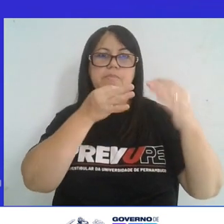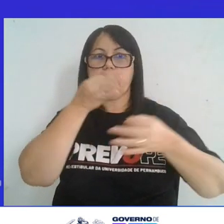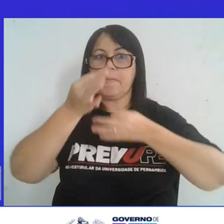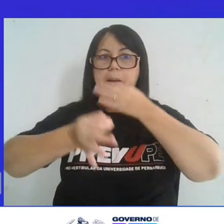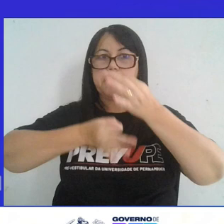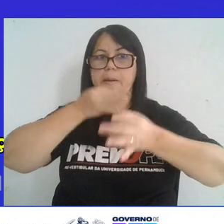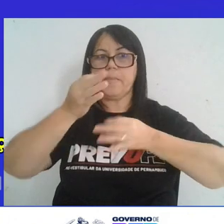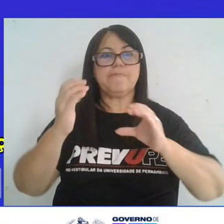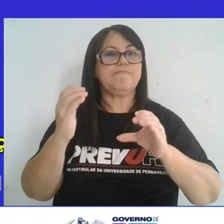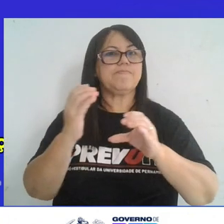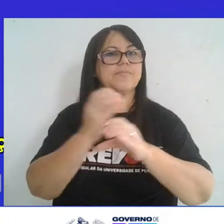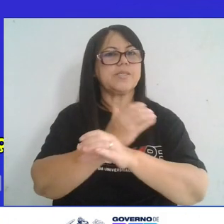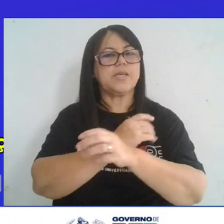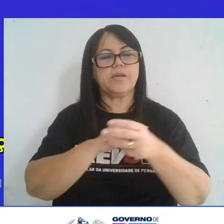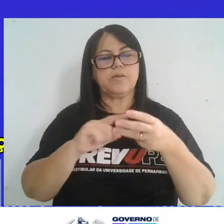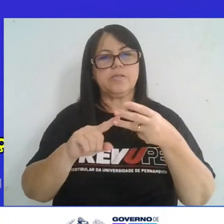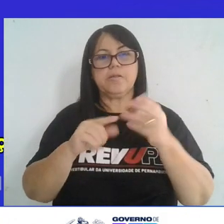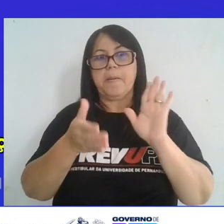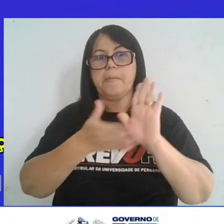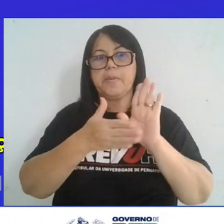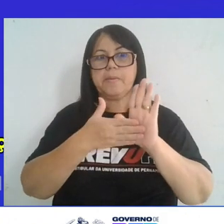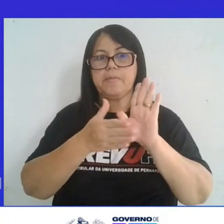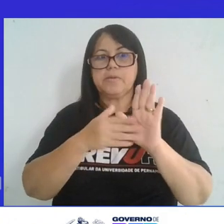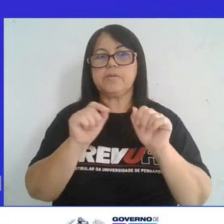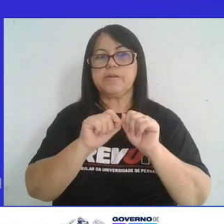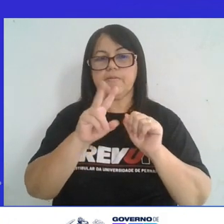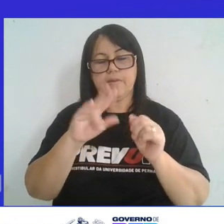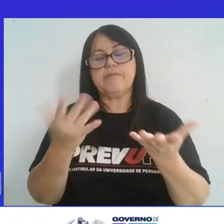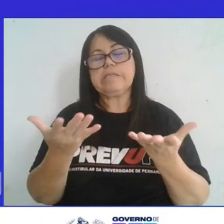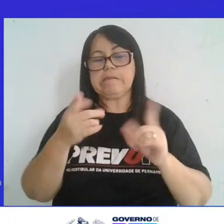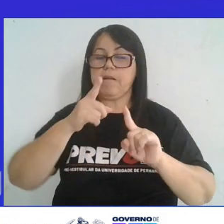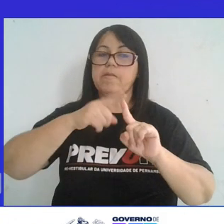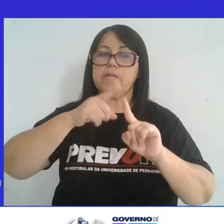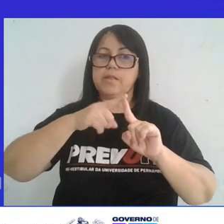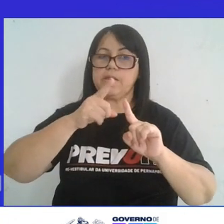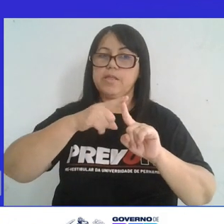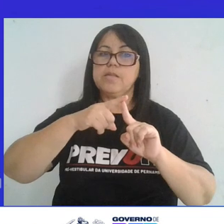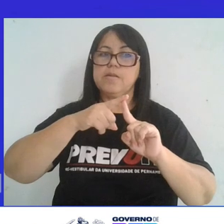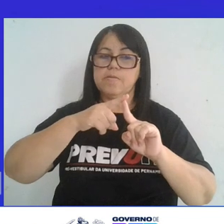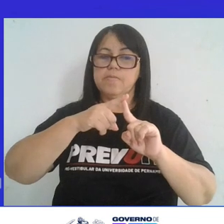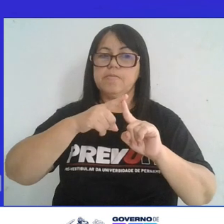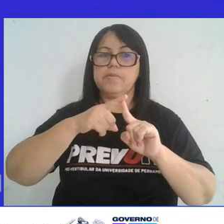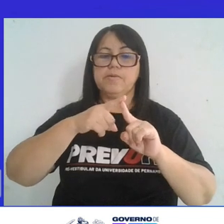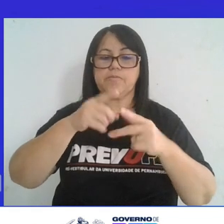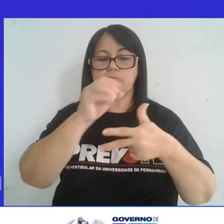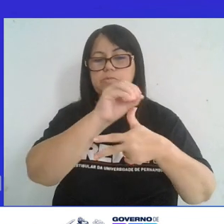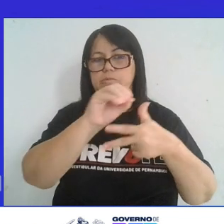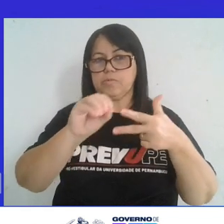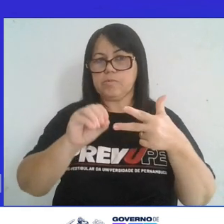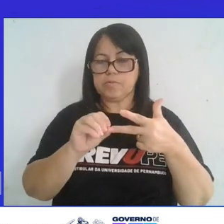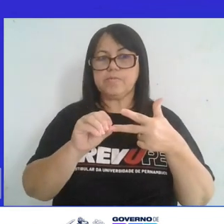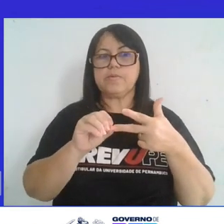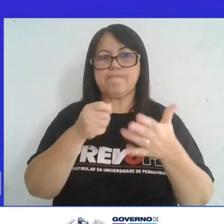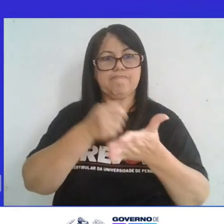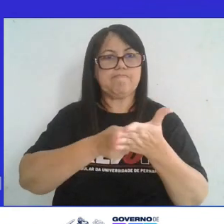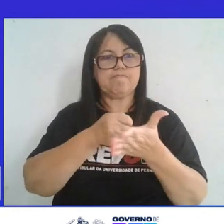os argumentos, e na conclusão você tem uma proposta de intervenção. Essa é a tipologia, né, exigida aí pelo Enem,